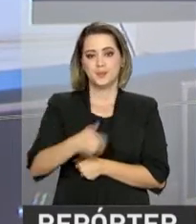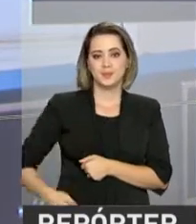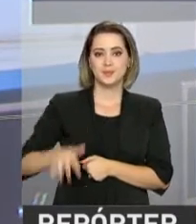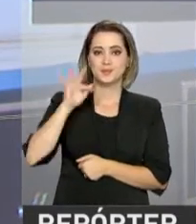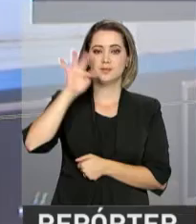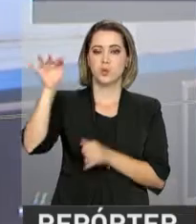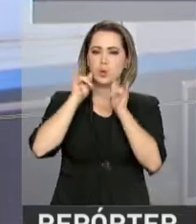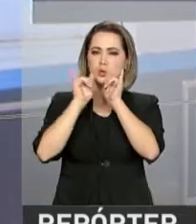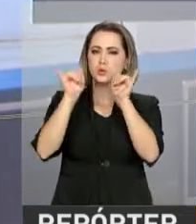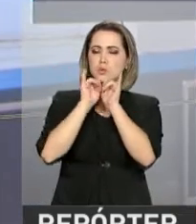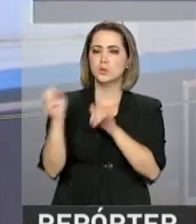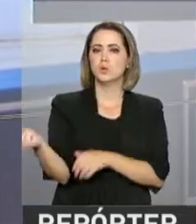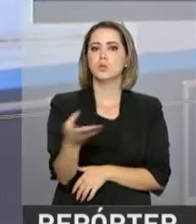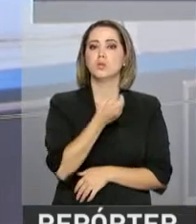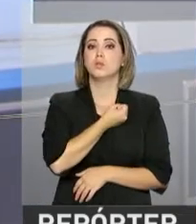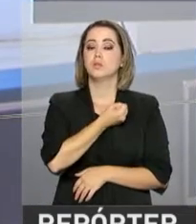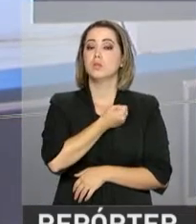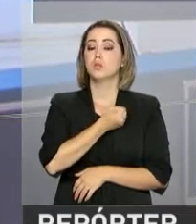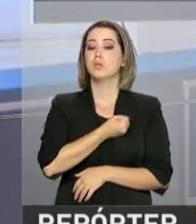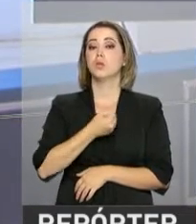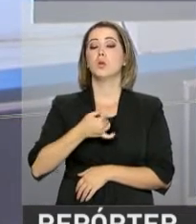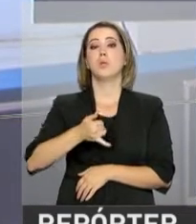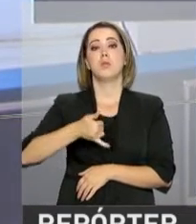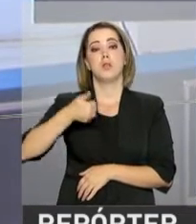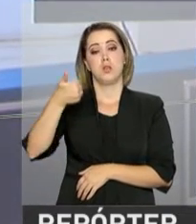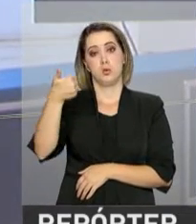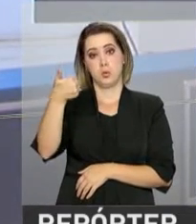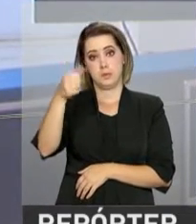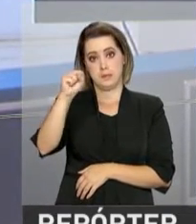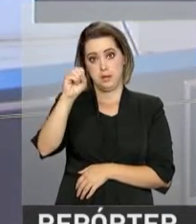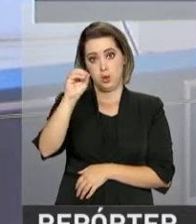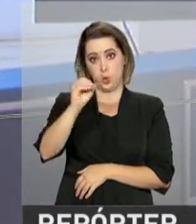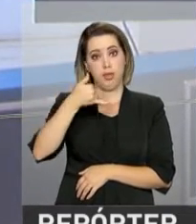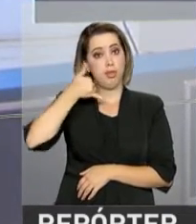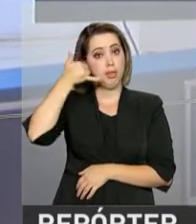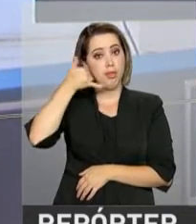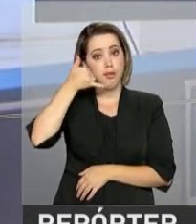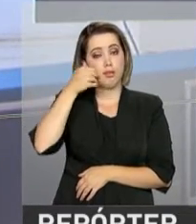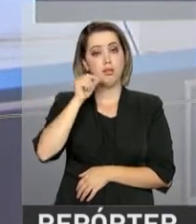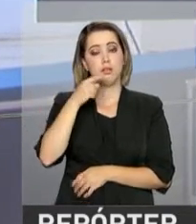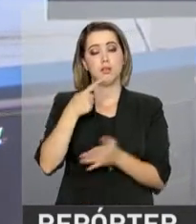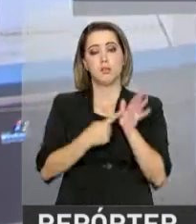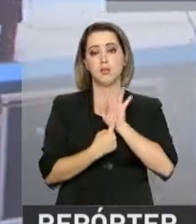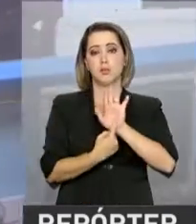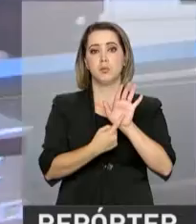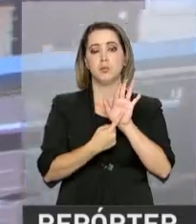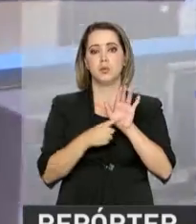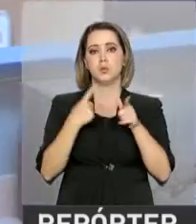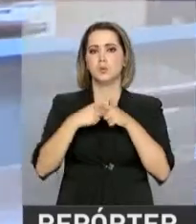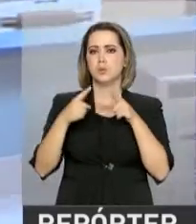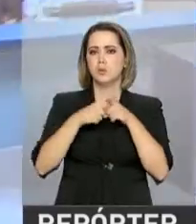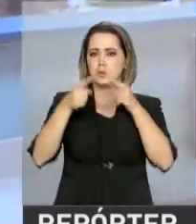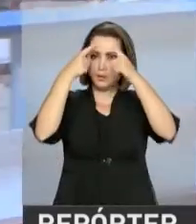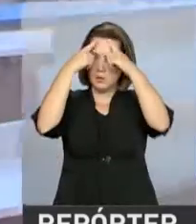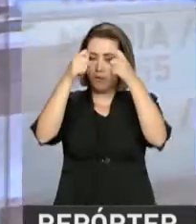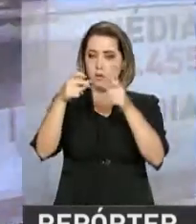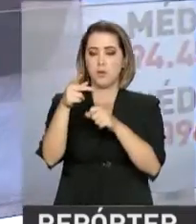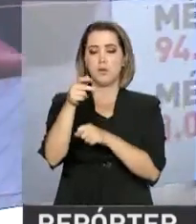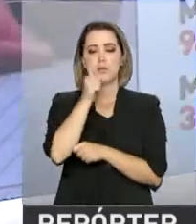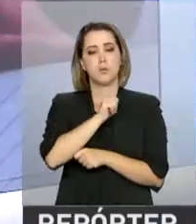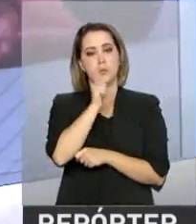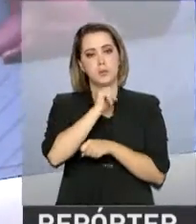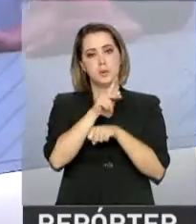federal divulgou novos dados do Ligue 180, que mostram um retrato da violência contra a mulher no país. Nós vamos ver aqui no